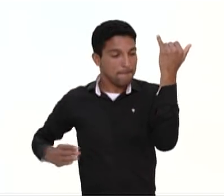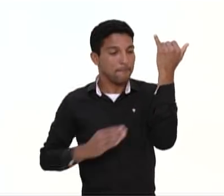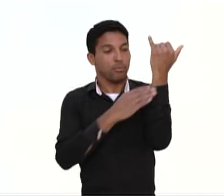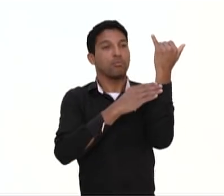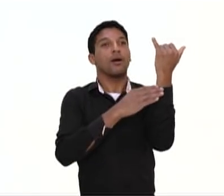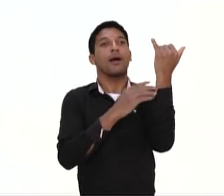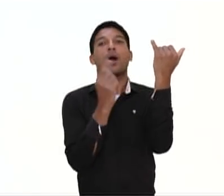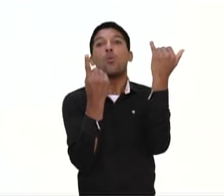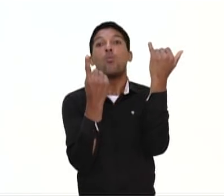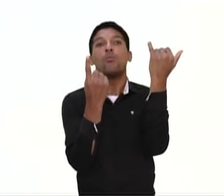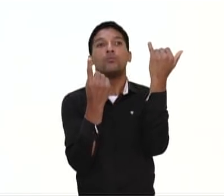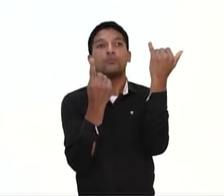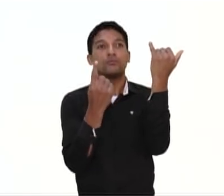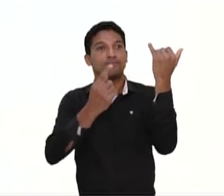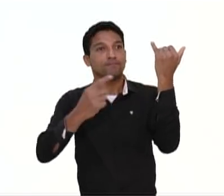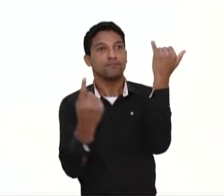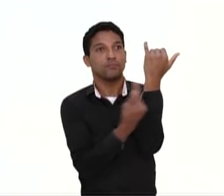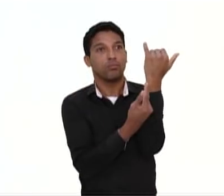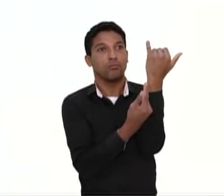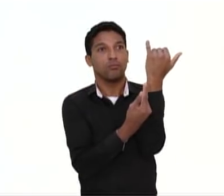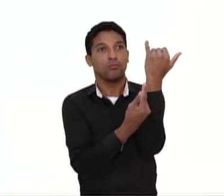1. Observa aqui.